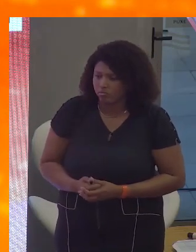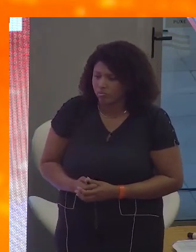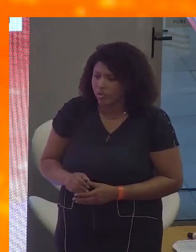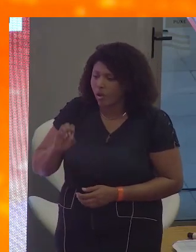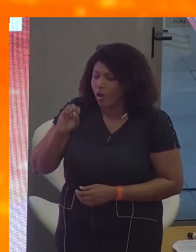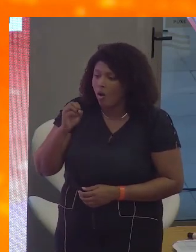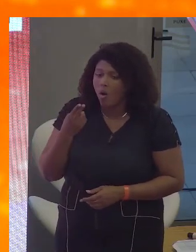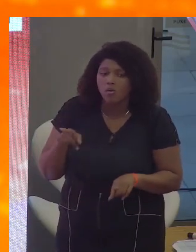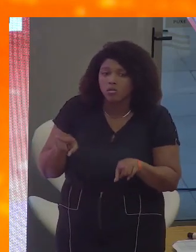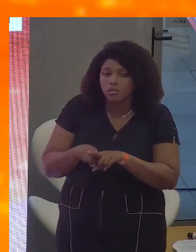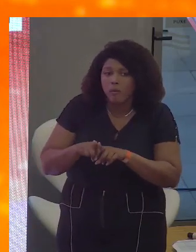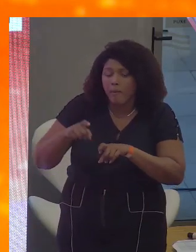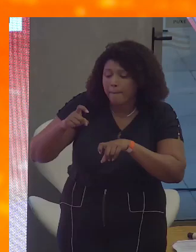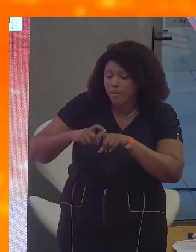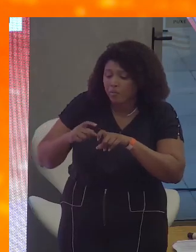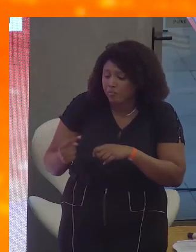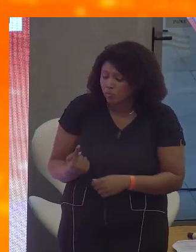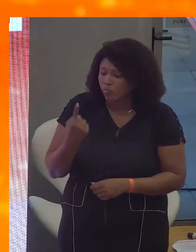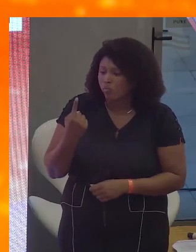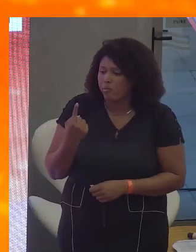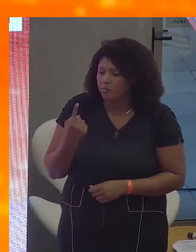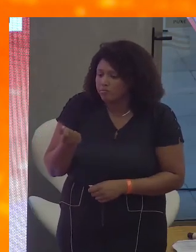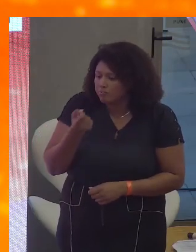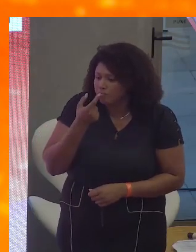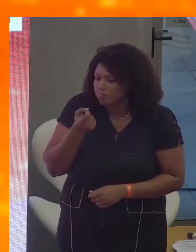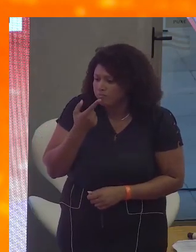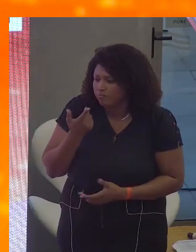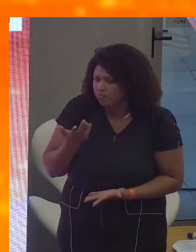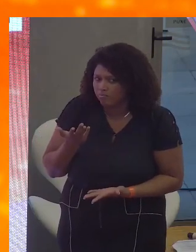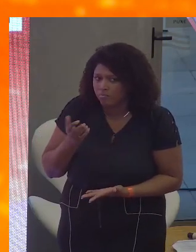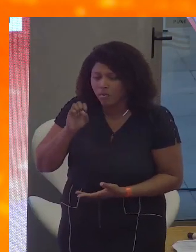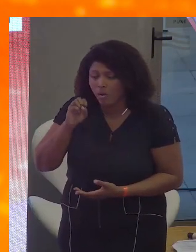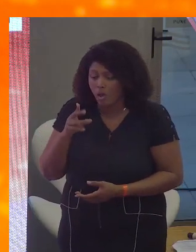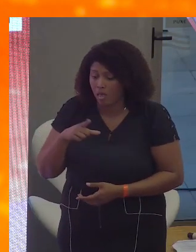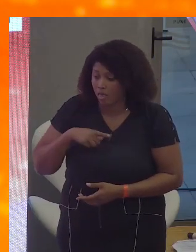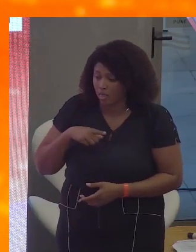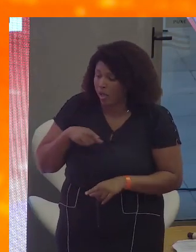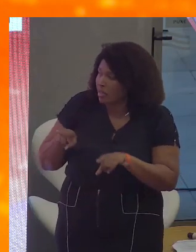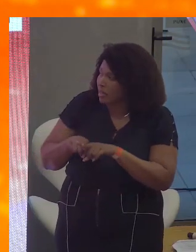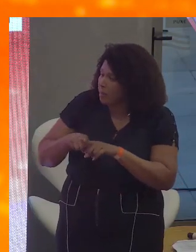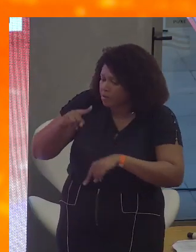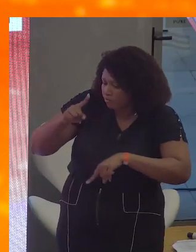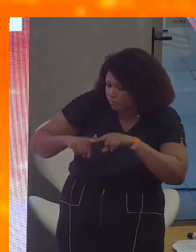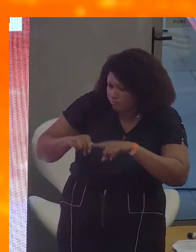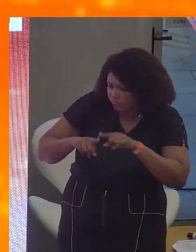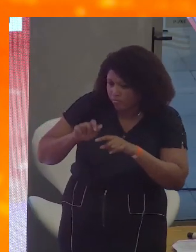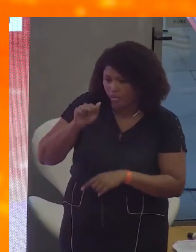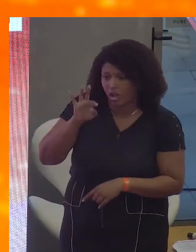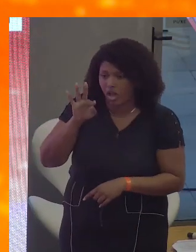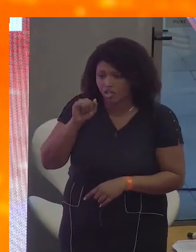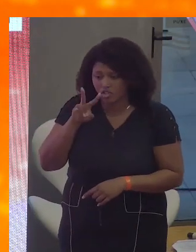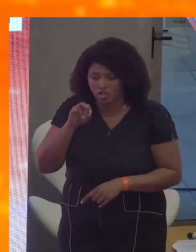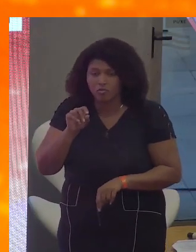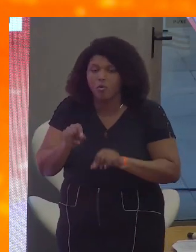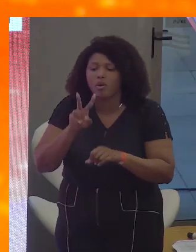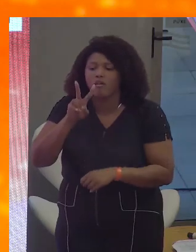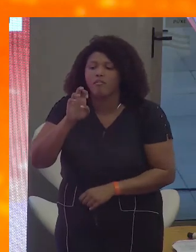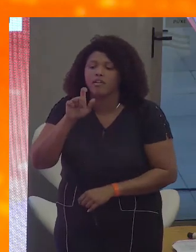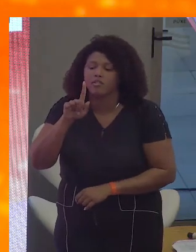ou então um medicamento único. E aí o que a gente tem? A gente tem um insumo farmacêutico ativo vegetal, que é um